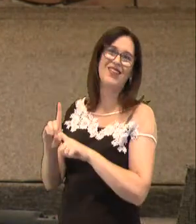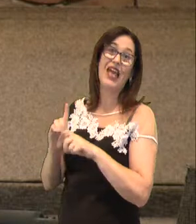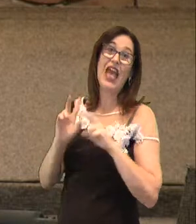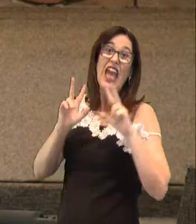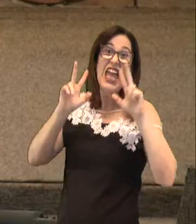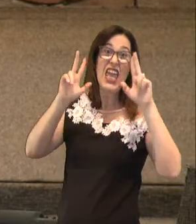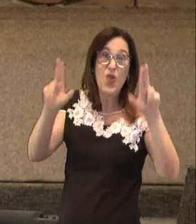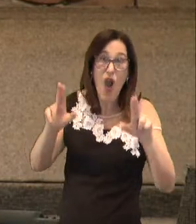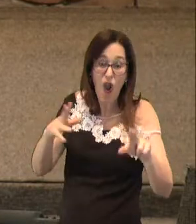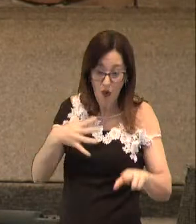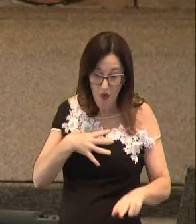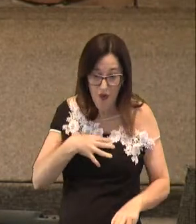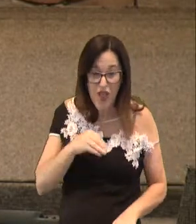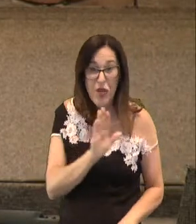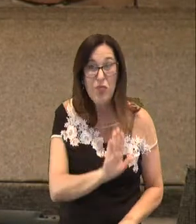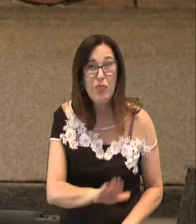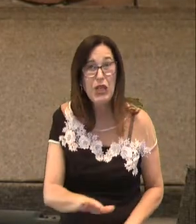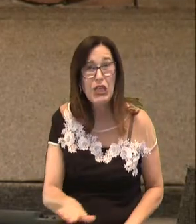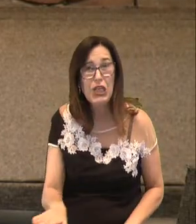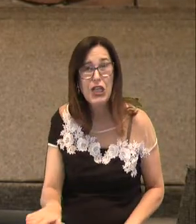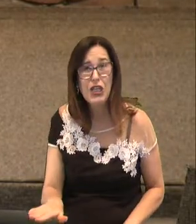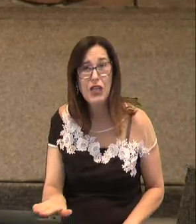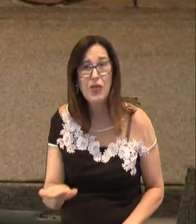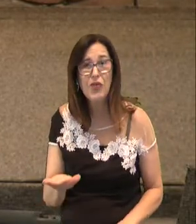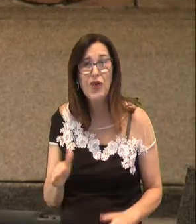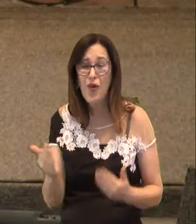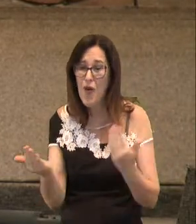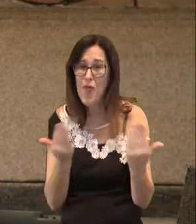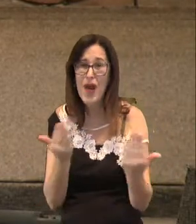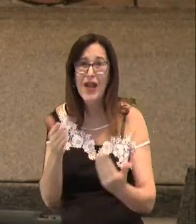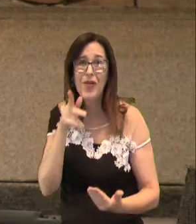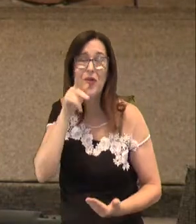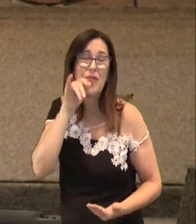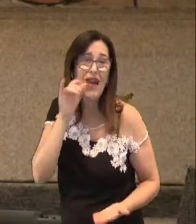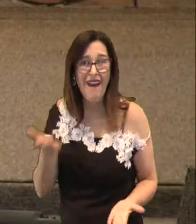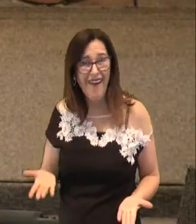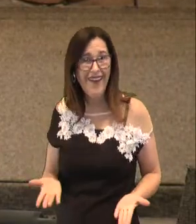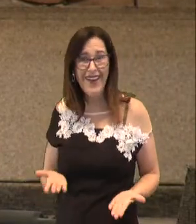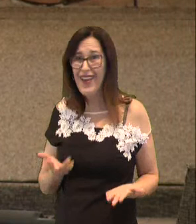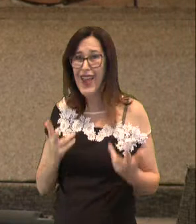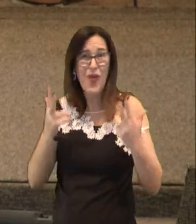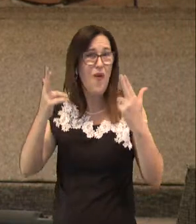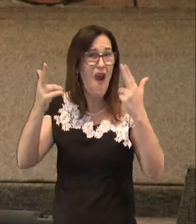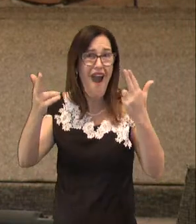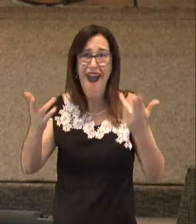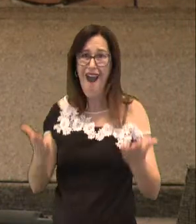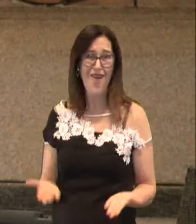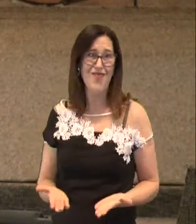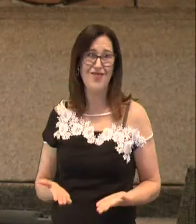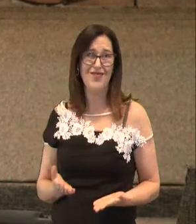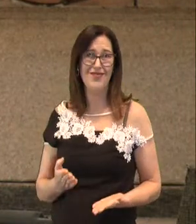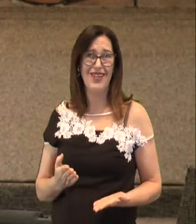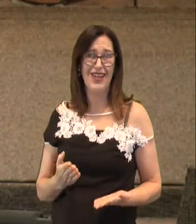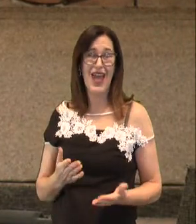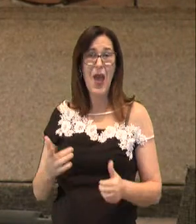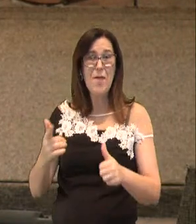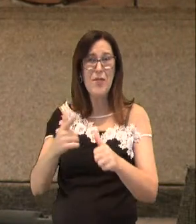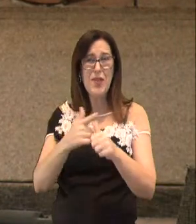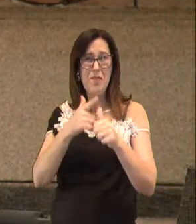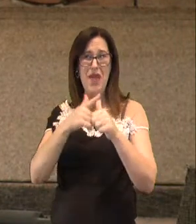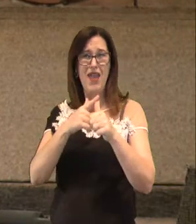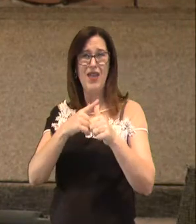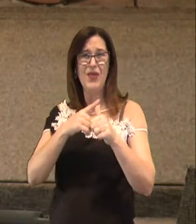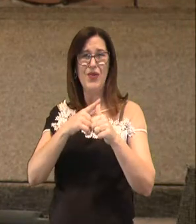os filhinhos em relação ao seu papai. Esse é o primeiro princípio